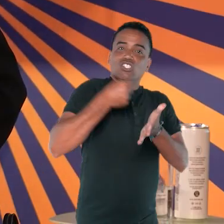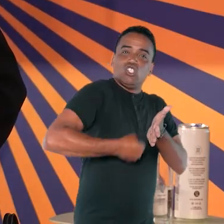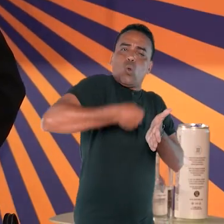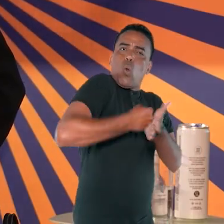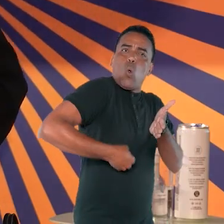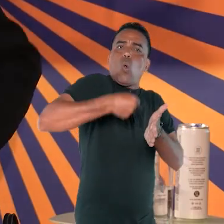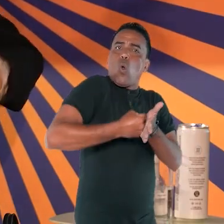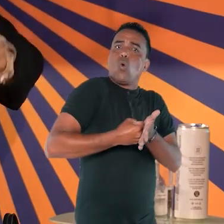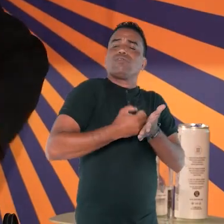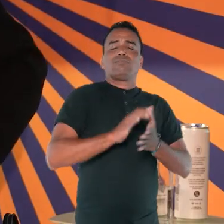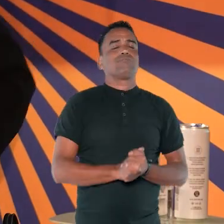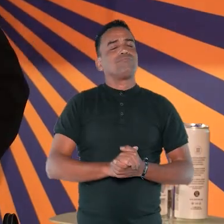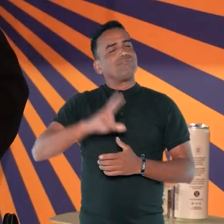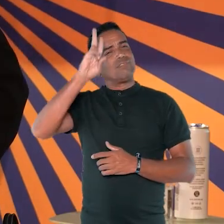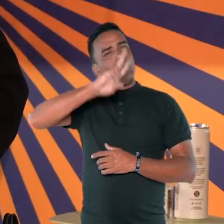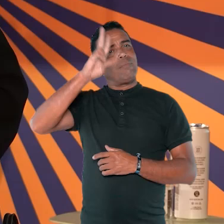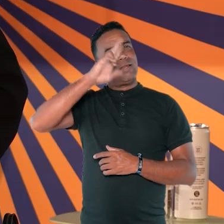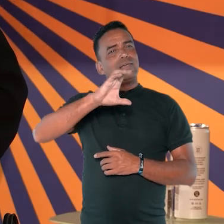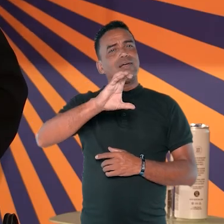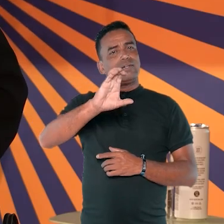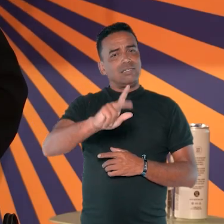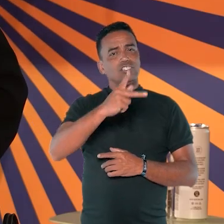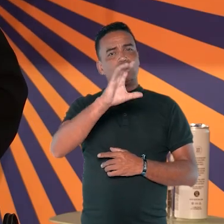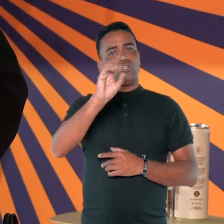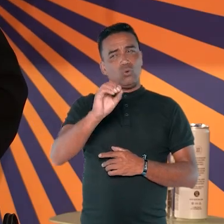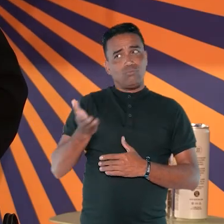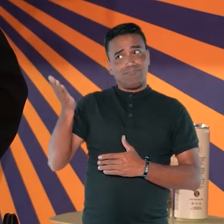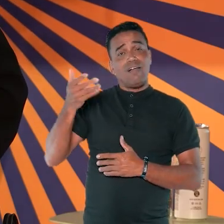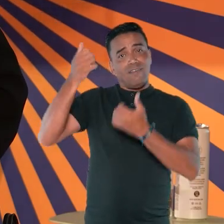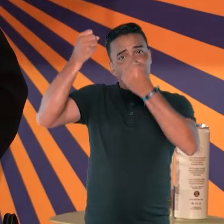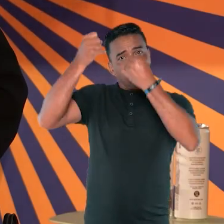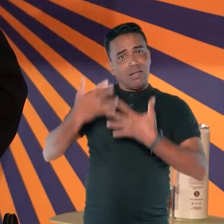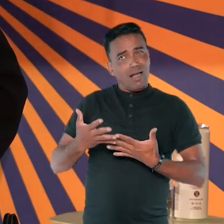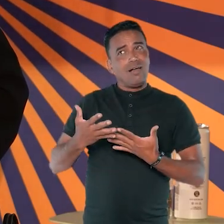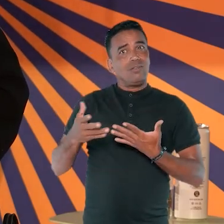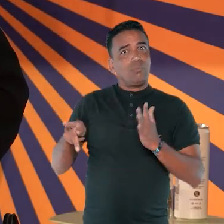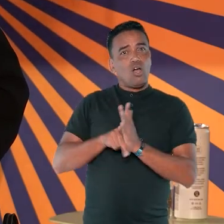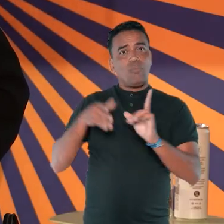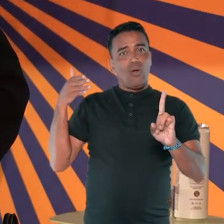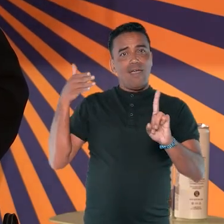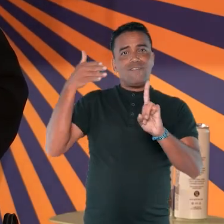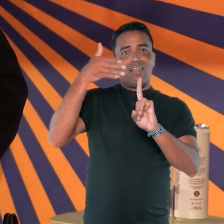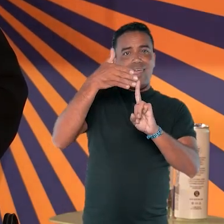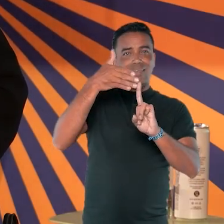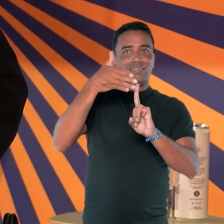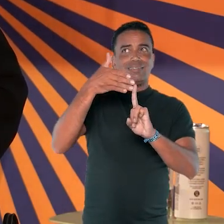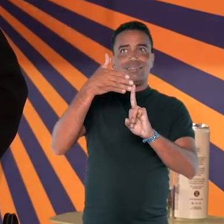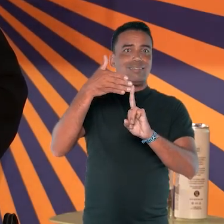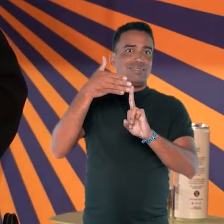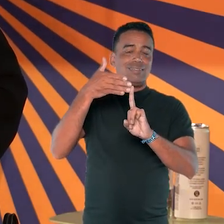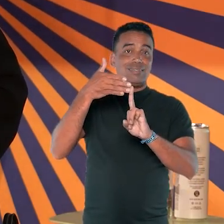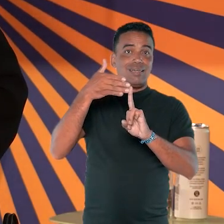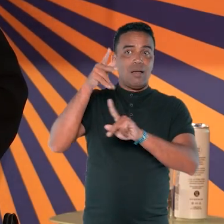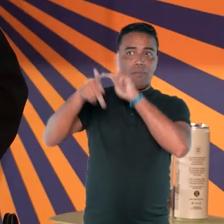Eu lembraria, o Chico está fazendo referência aos poetas que antes eram brancos, mas não eram só brancos. No